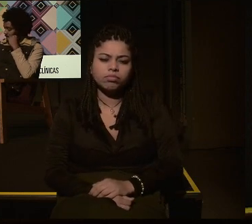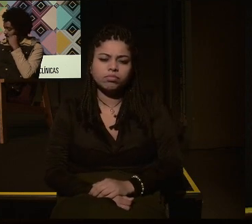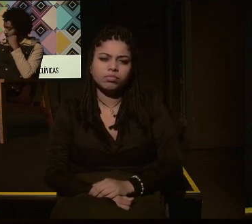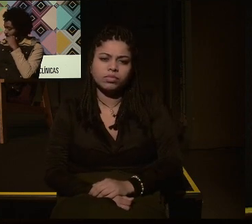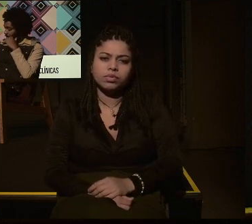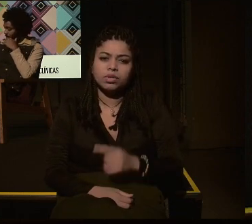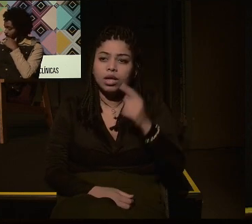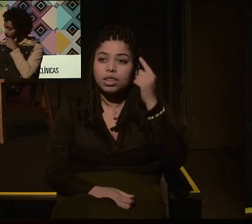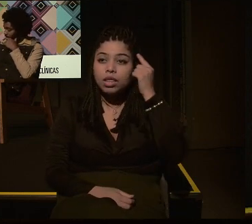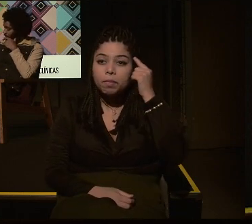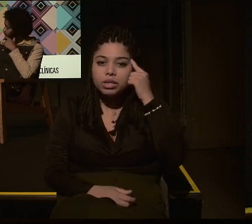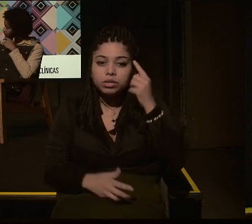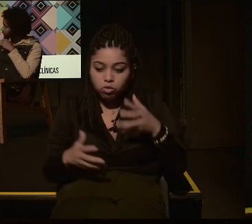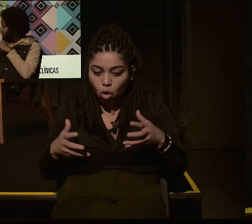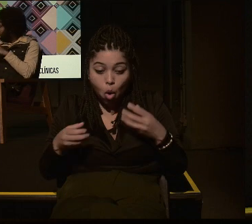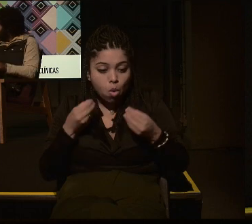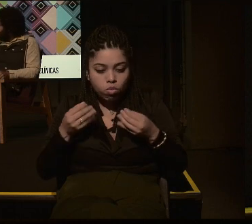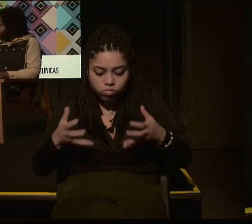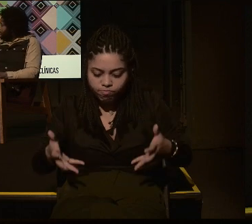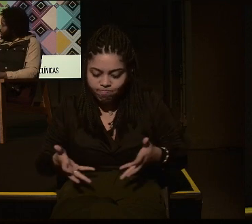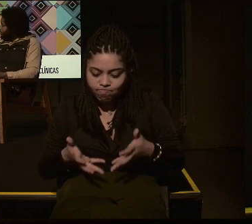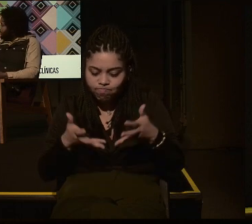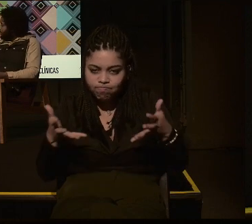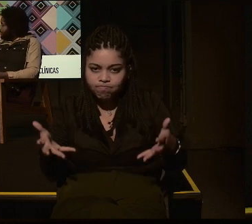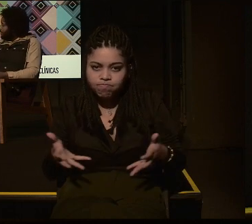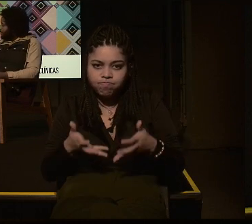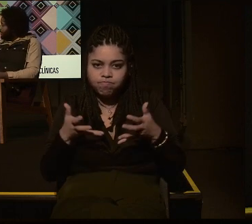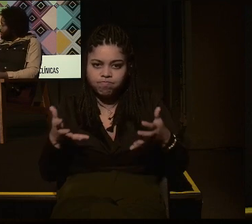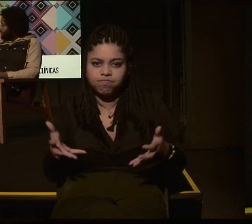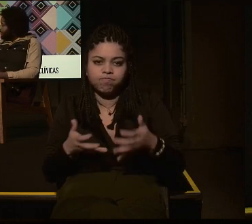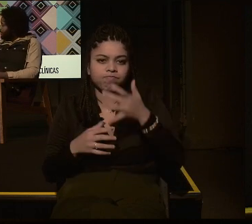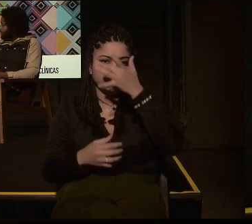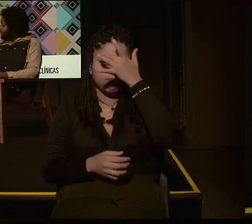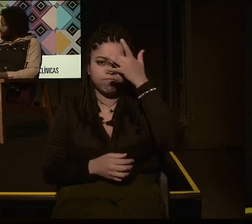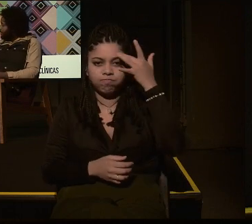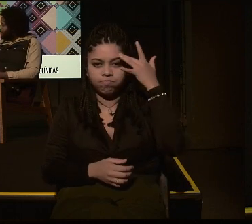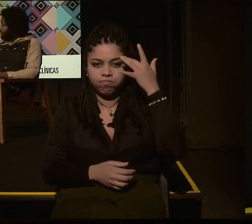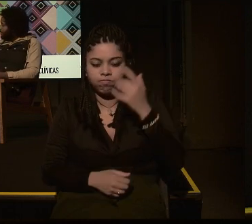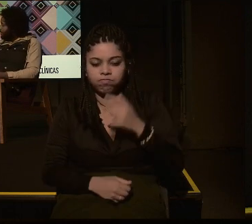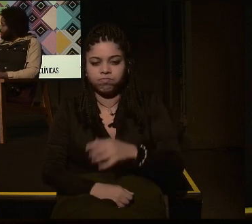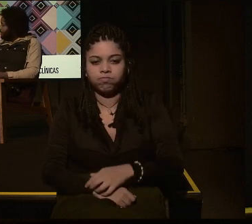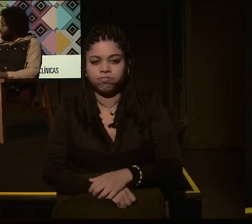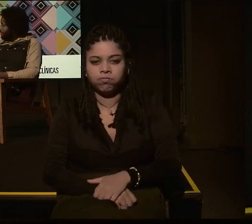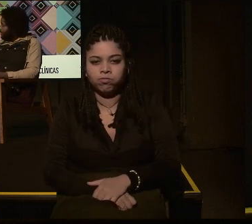produz saúde mental, que até então